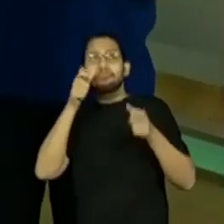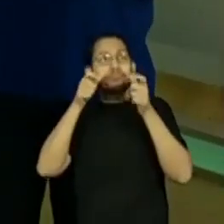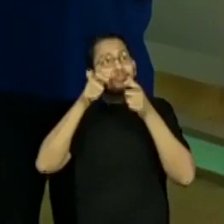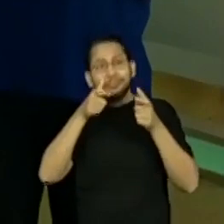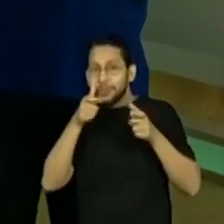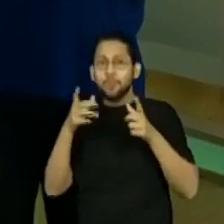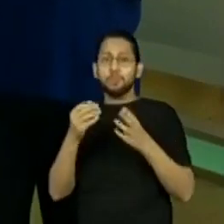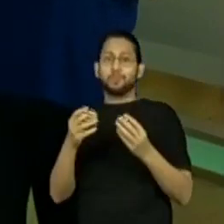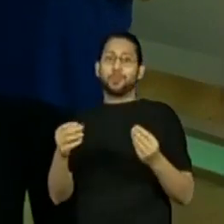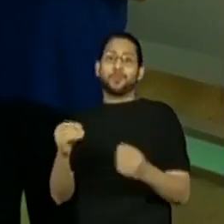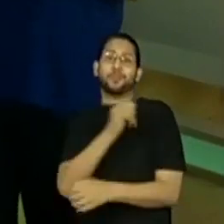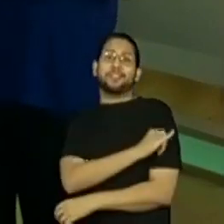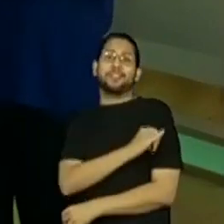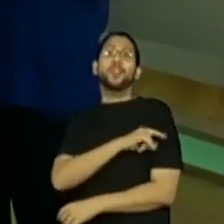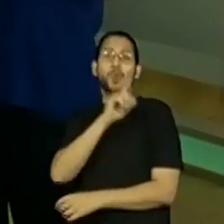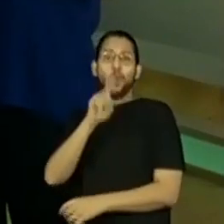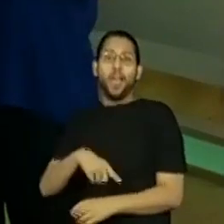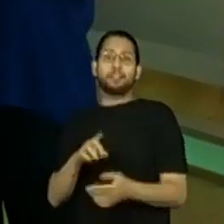legal.